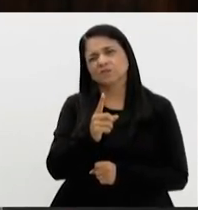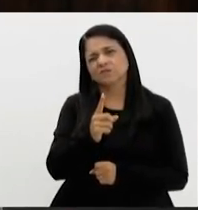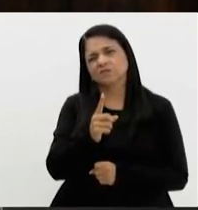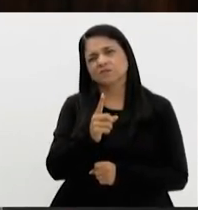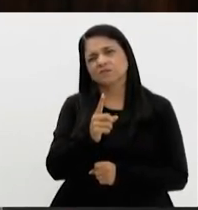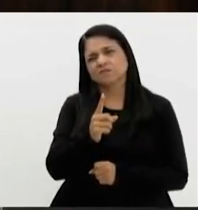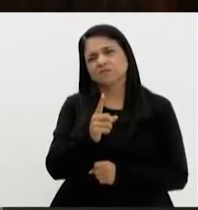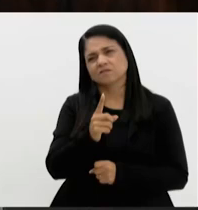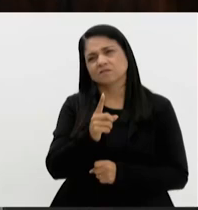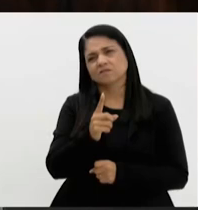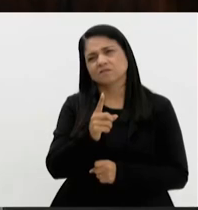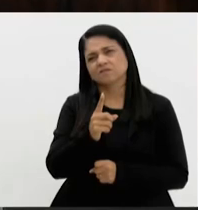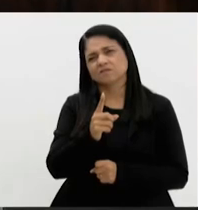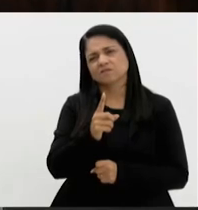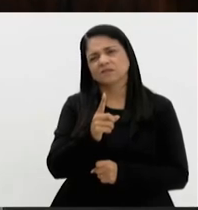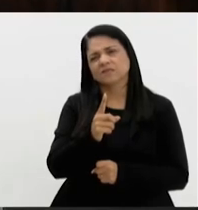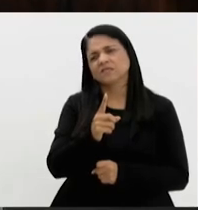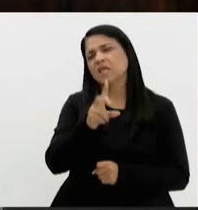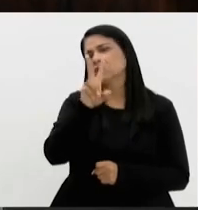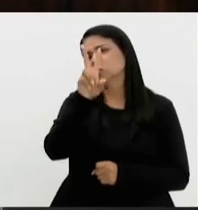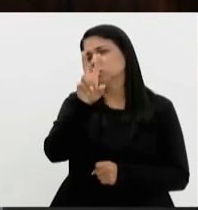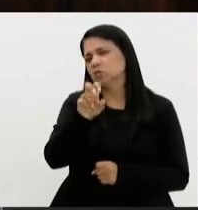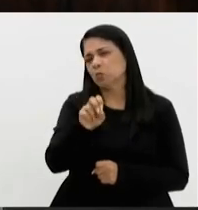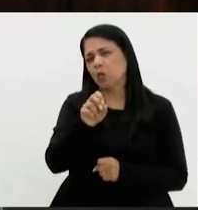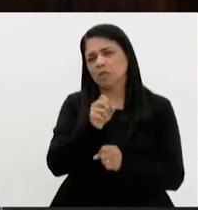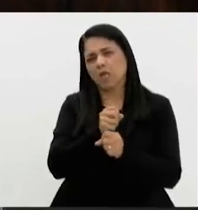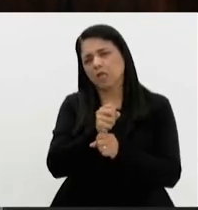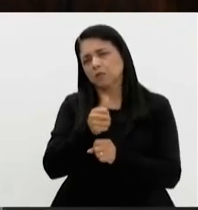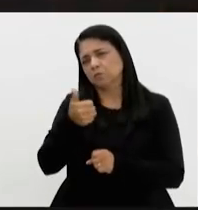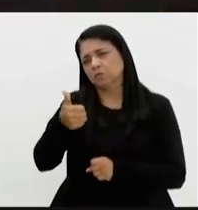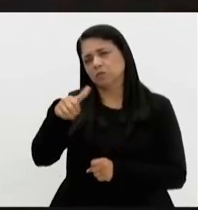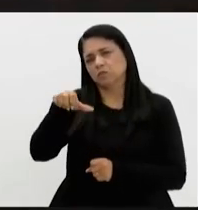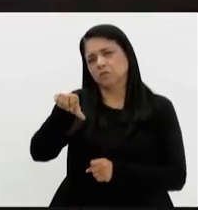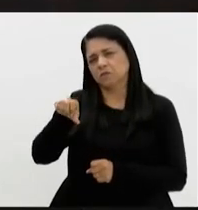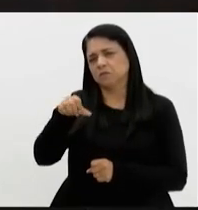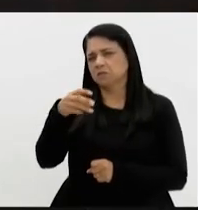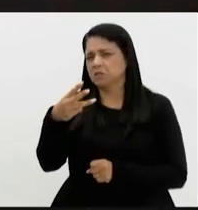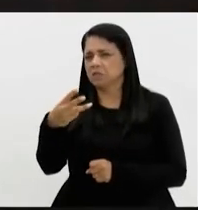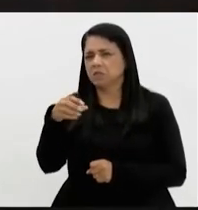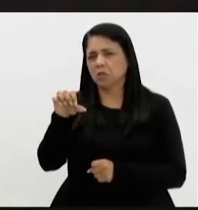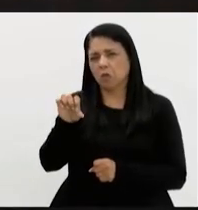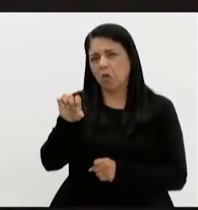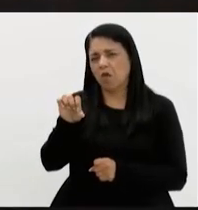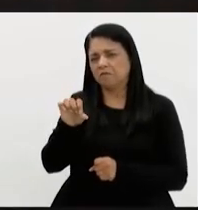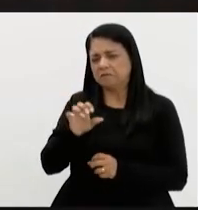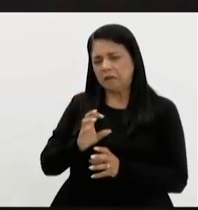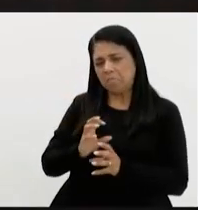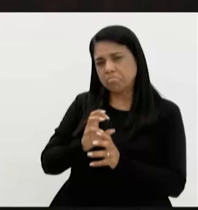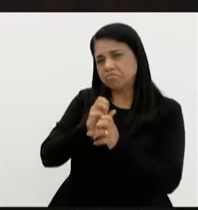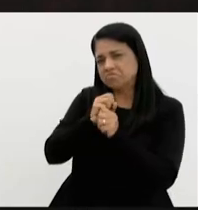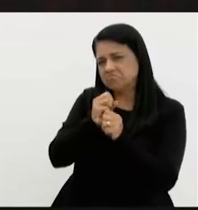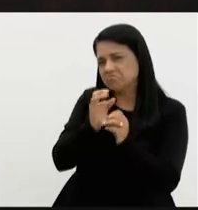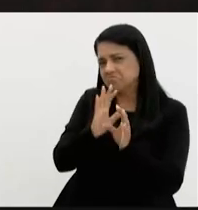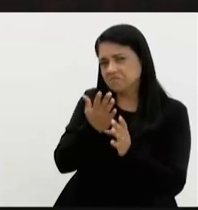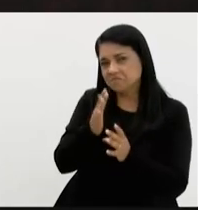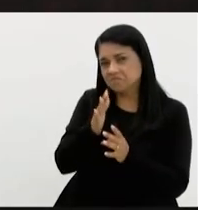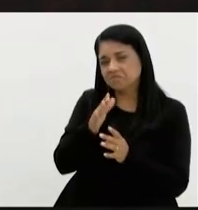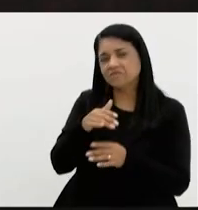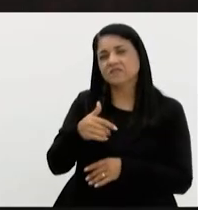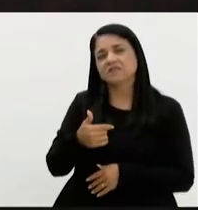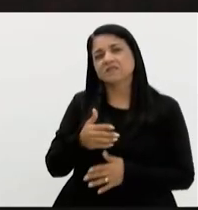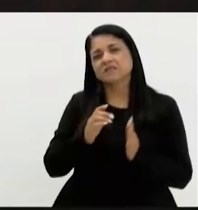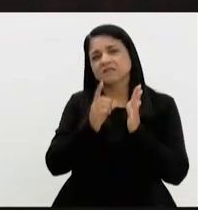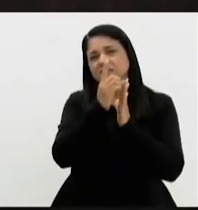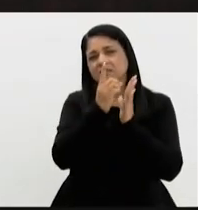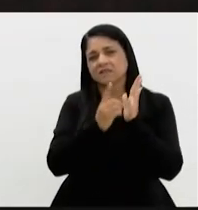e 150 anos 1939 só fazia as contas na década de 30